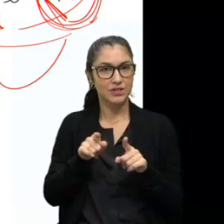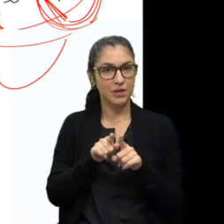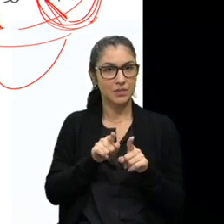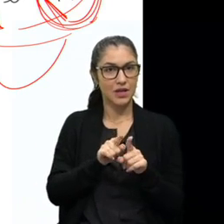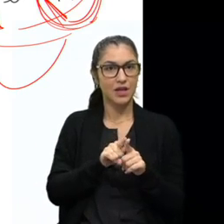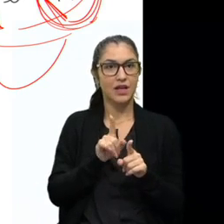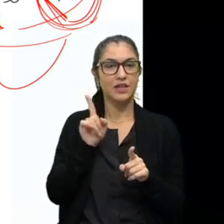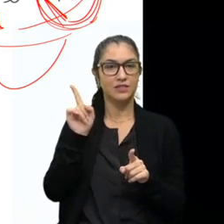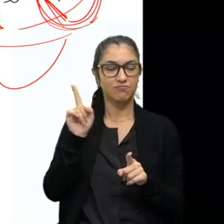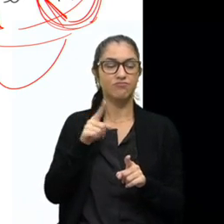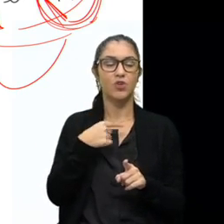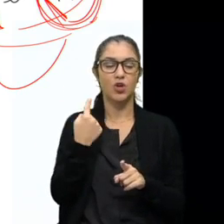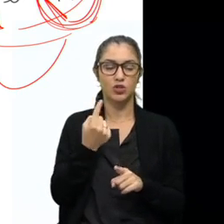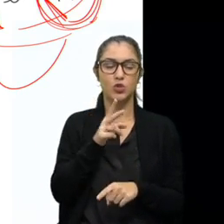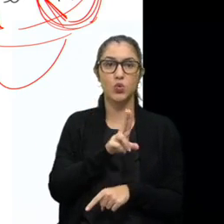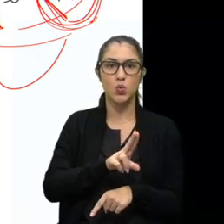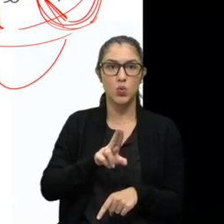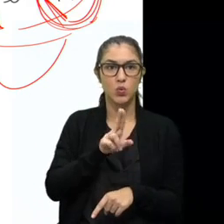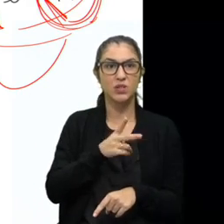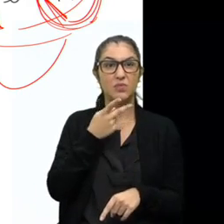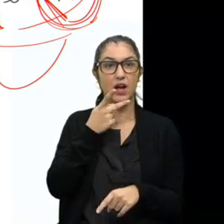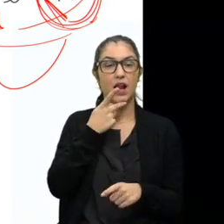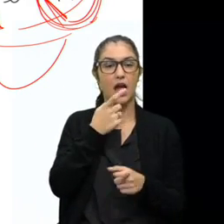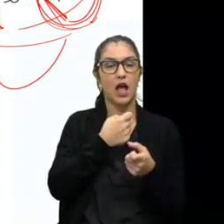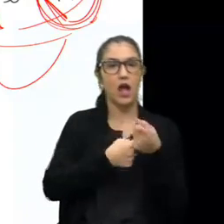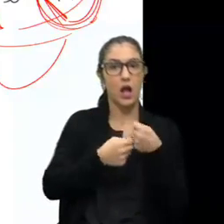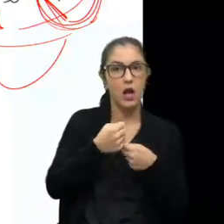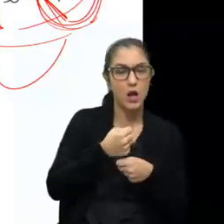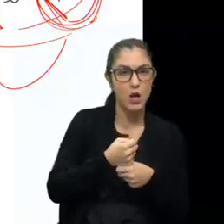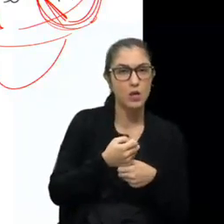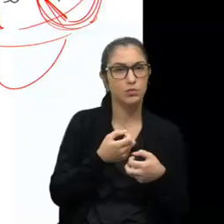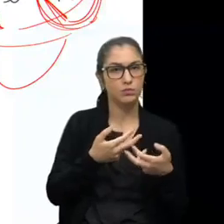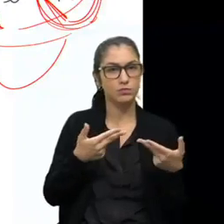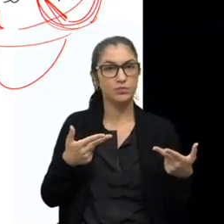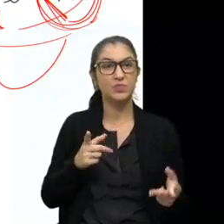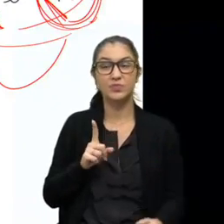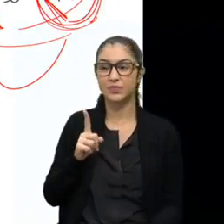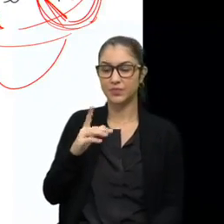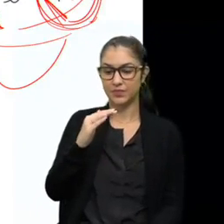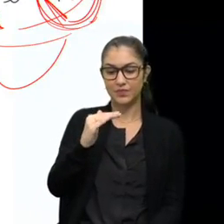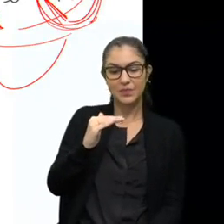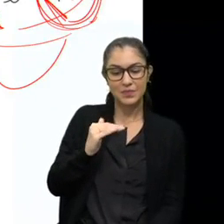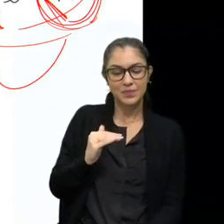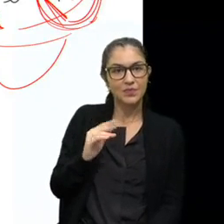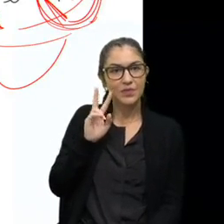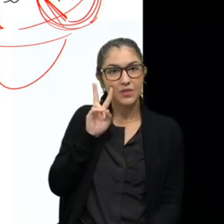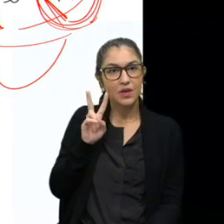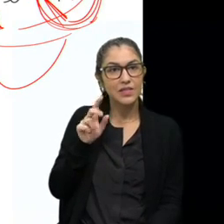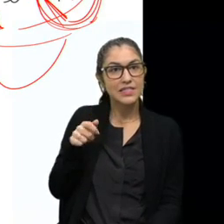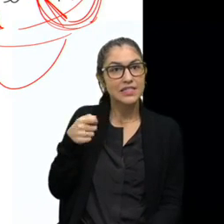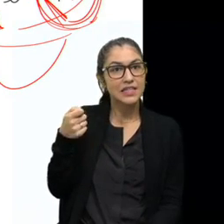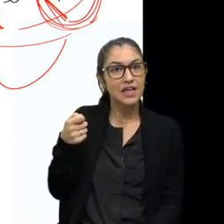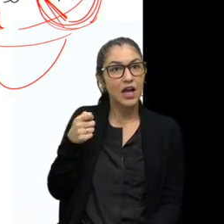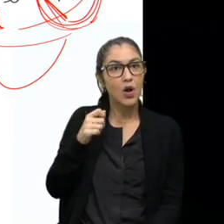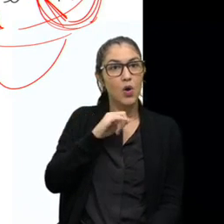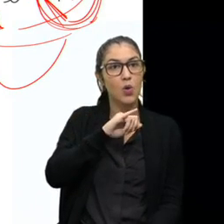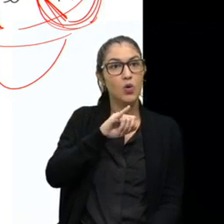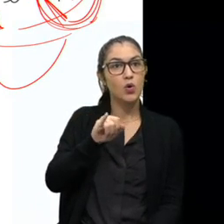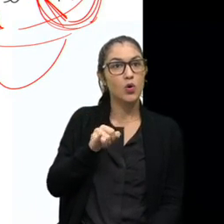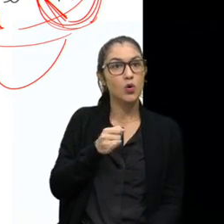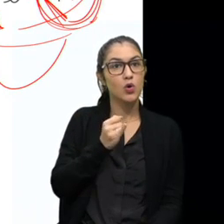números cardinais que a gente usa para falar ano e tal. Aqui embaixo, ó, sinal também de